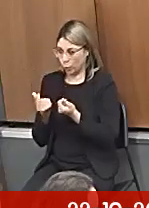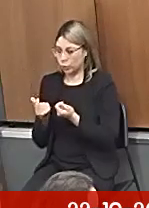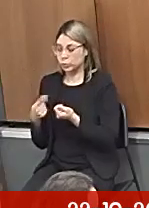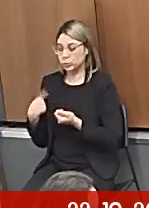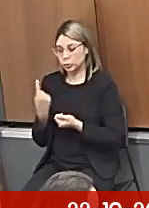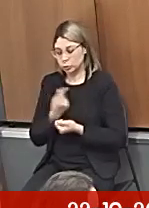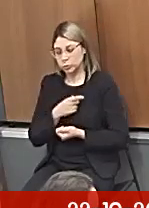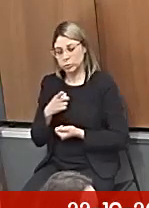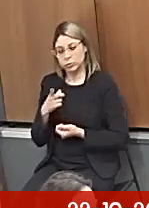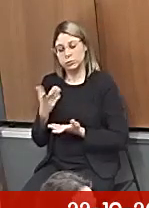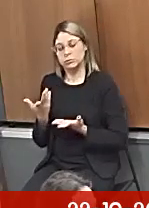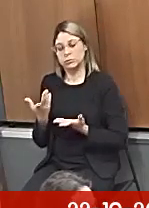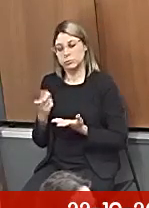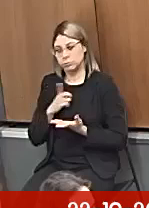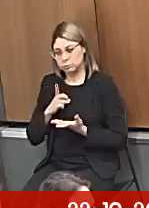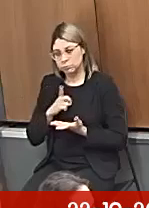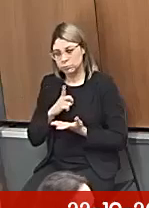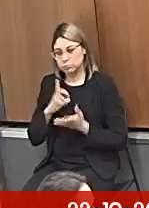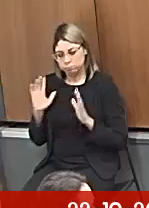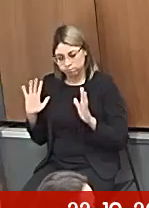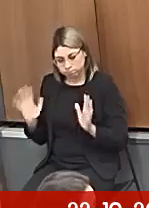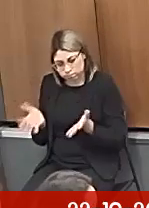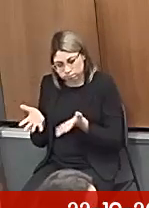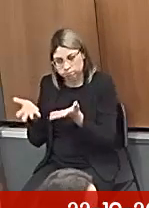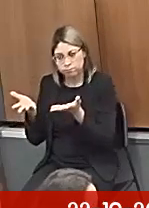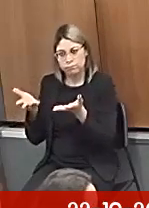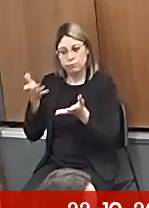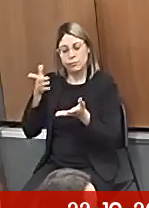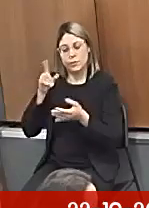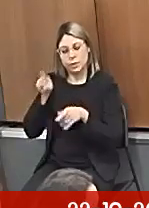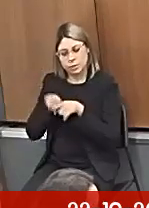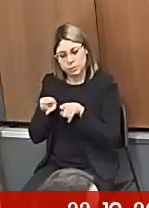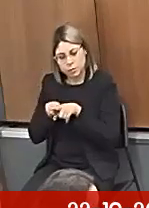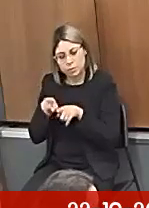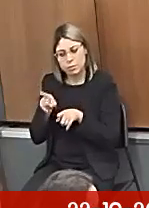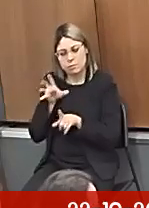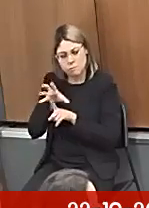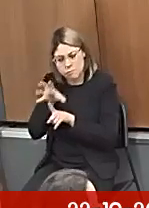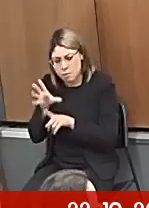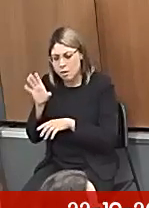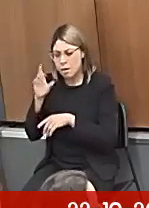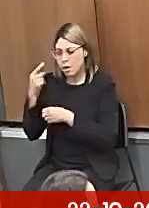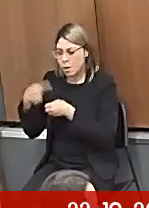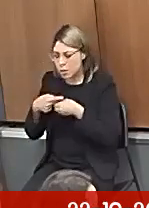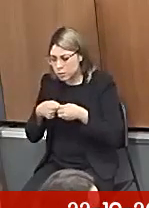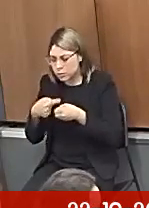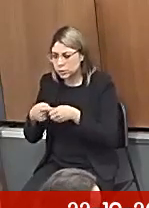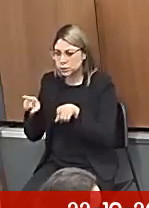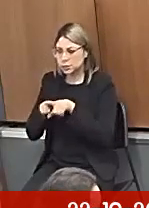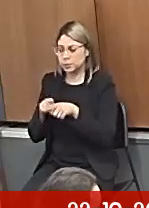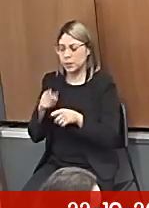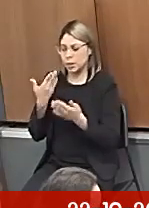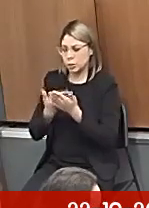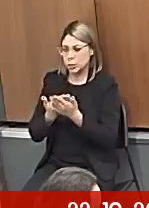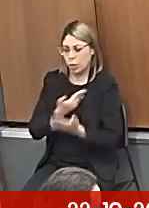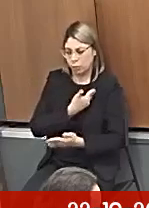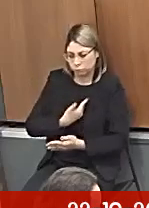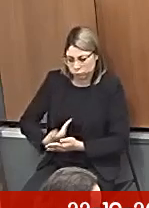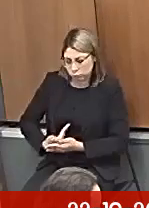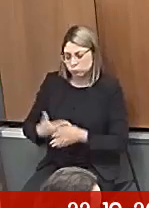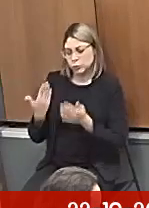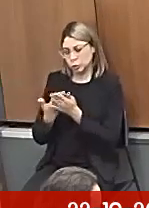fomos incluídos aí para provocar nos municípios, nas escolas públicas, escolas